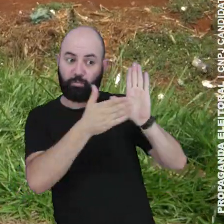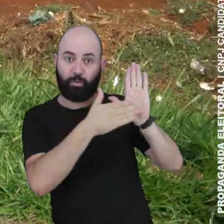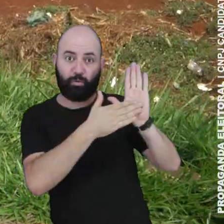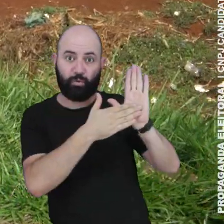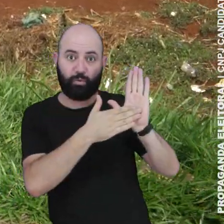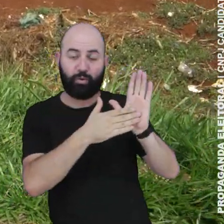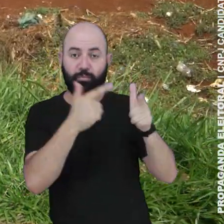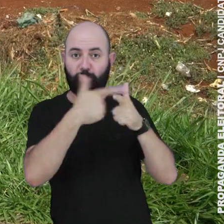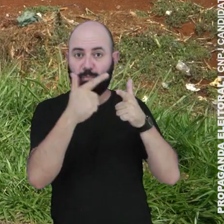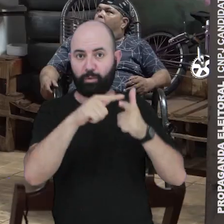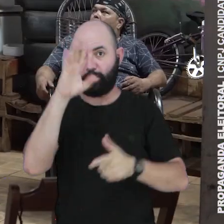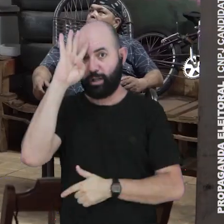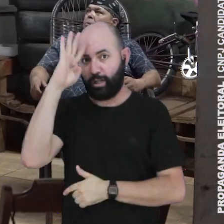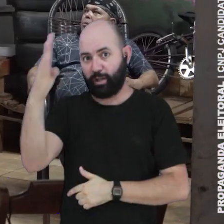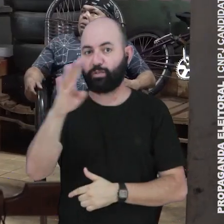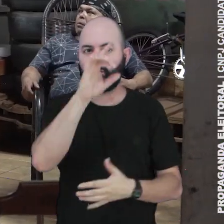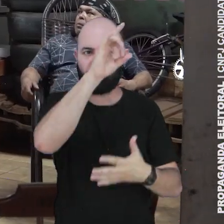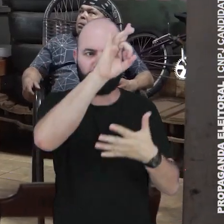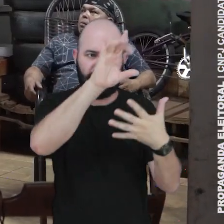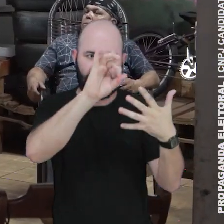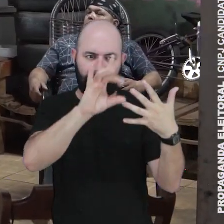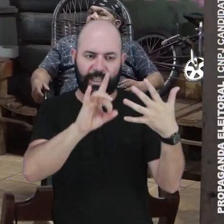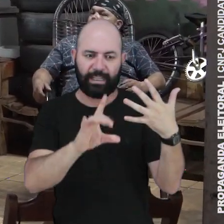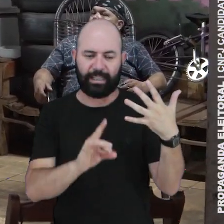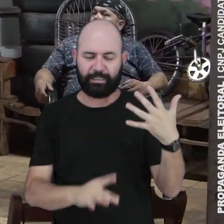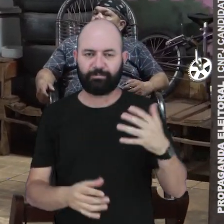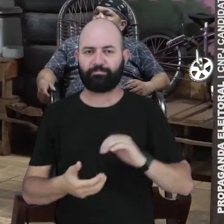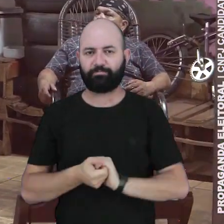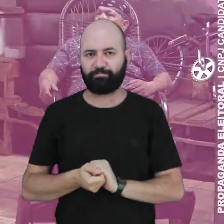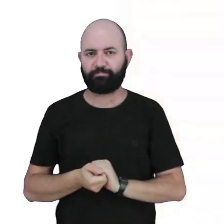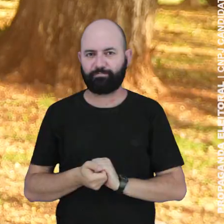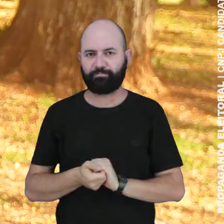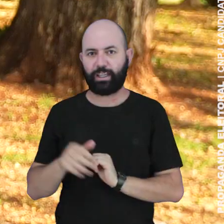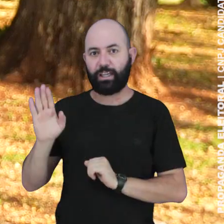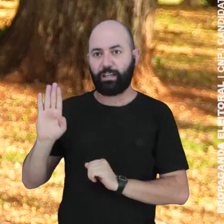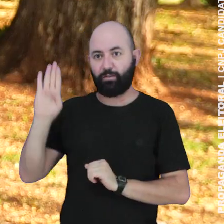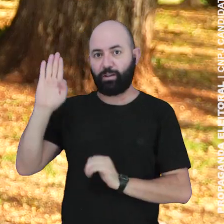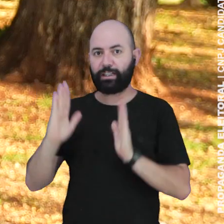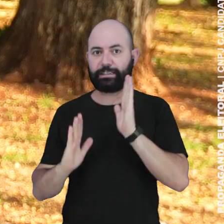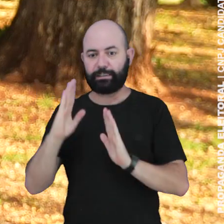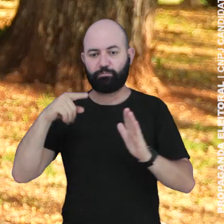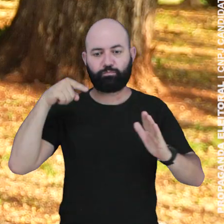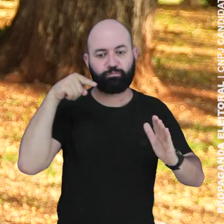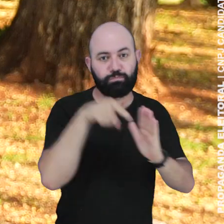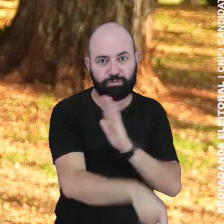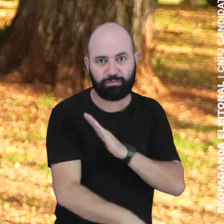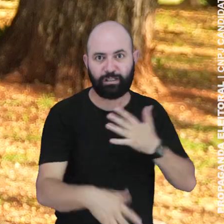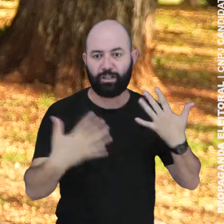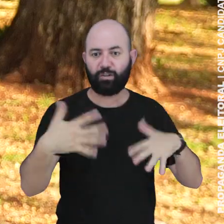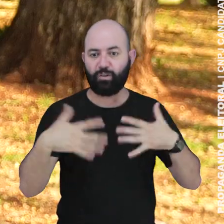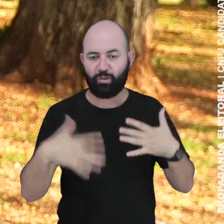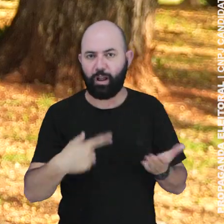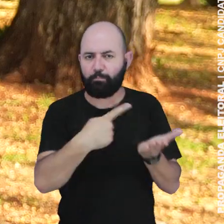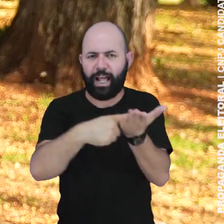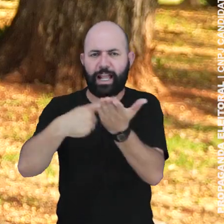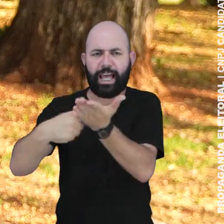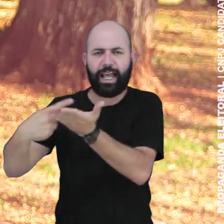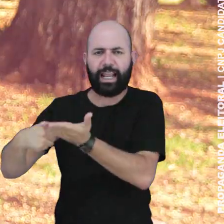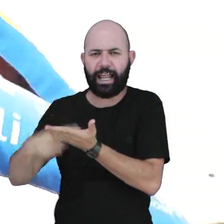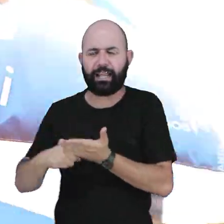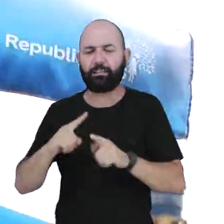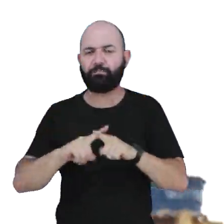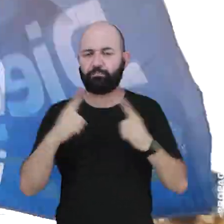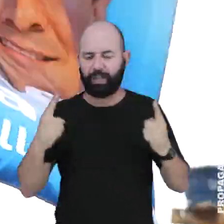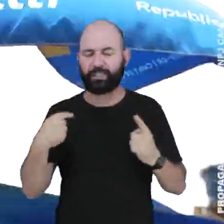fiz propostas para resolver cada uma dessas questões. Foi uma campanha intensa, cheia de